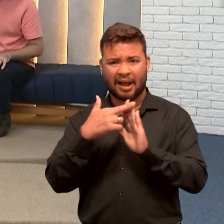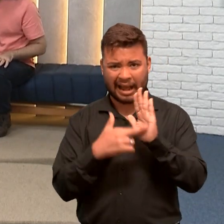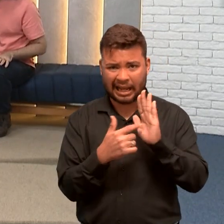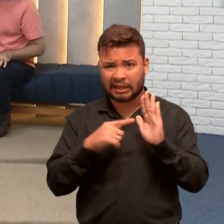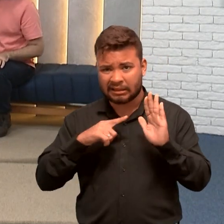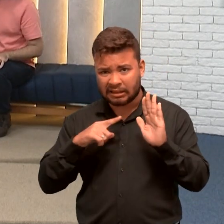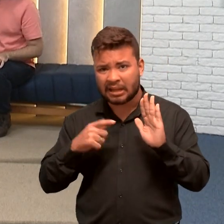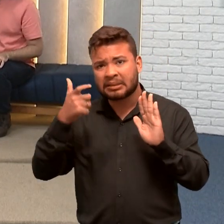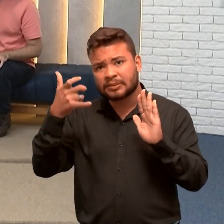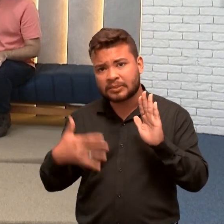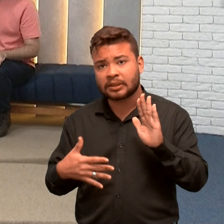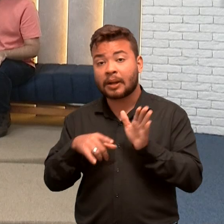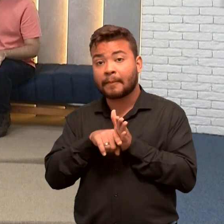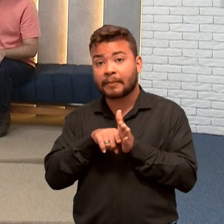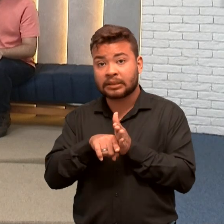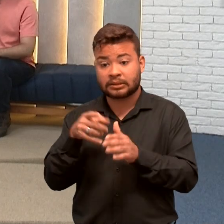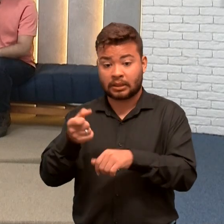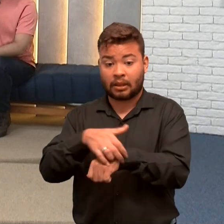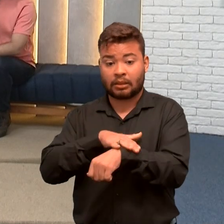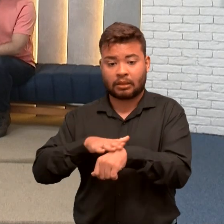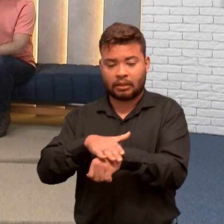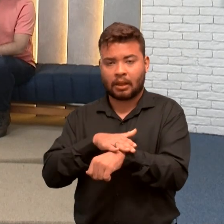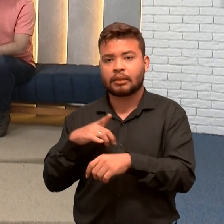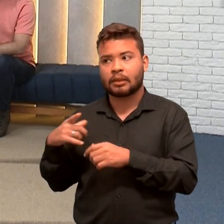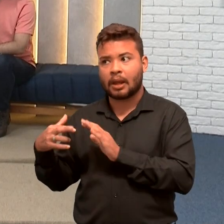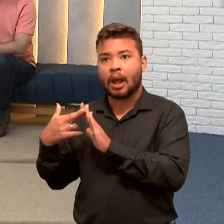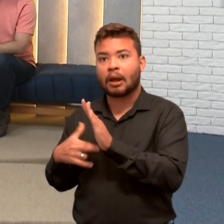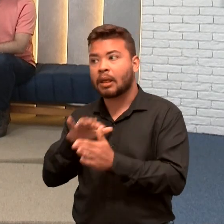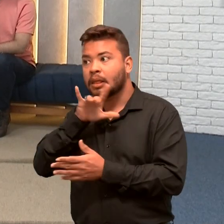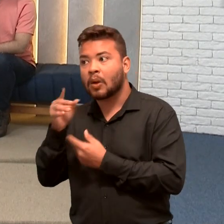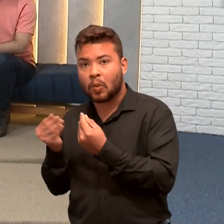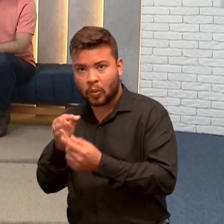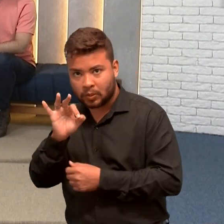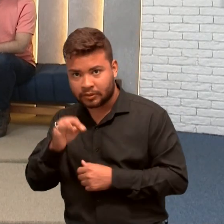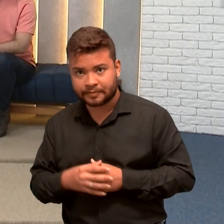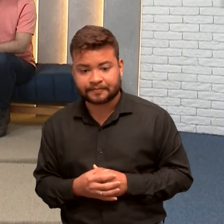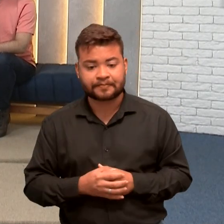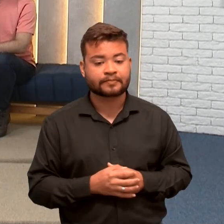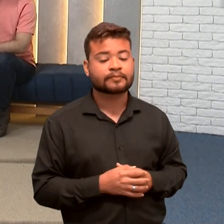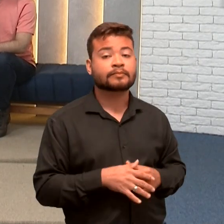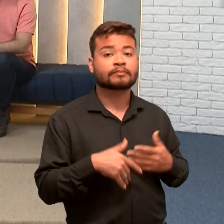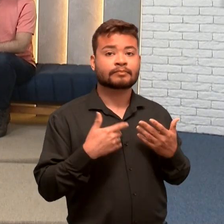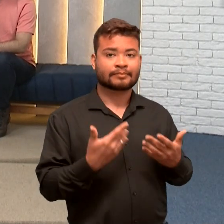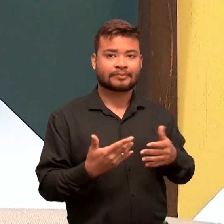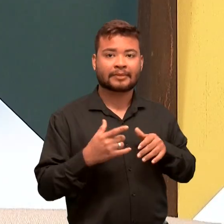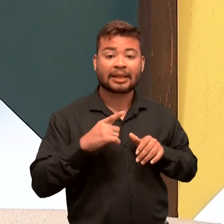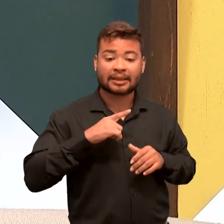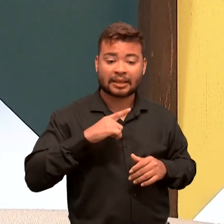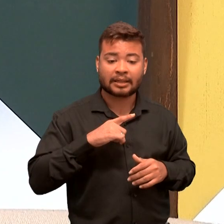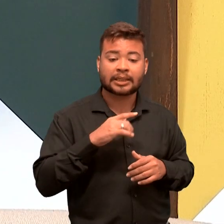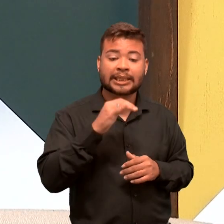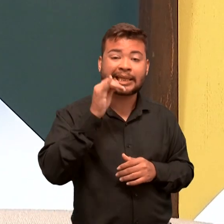utilização de animais em pesquisas dermatológicas, não é isso? Sim, foi abolido o uso de procedimentos